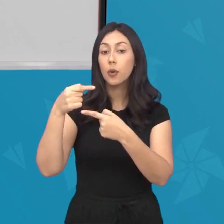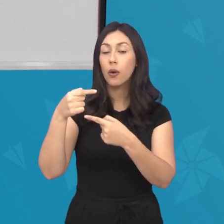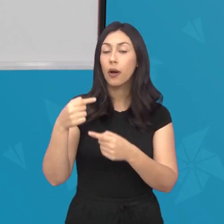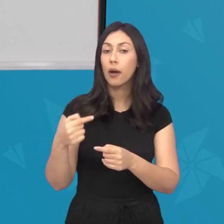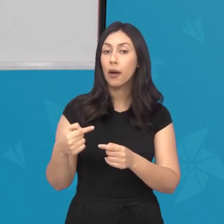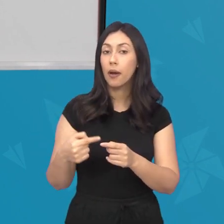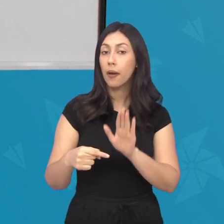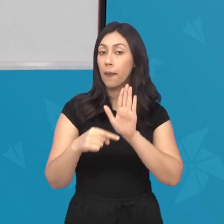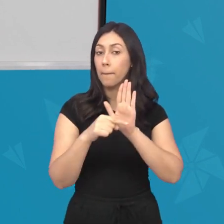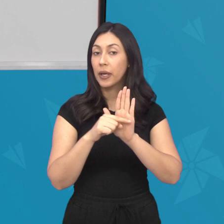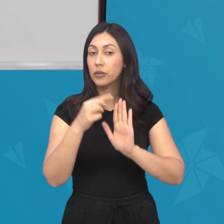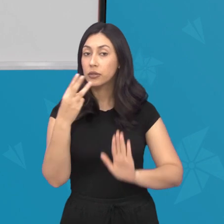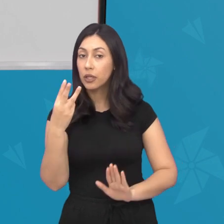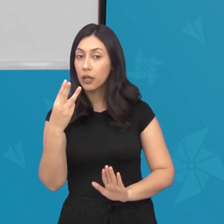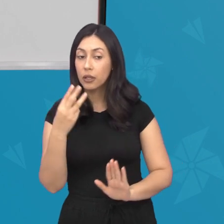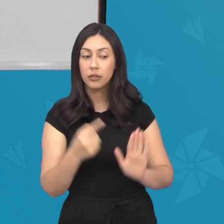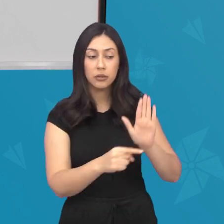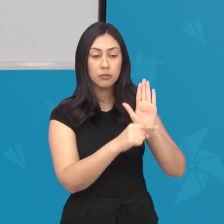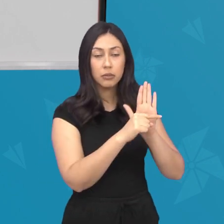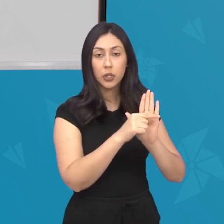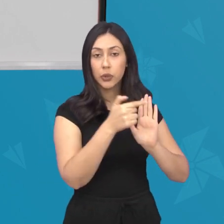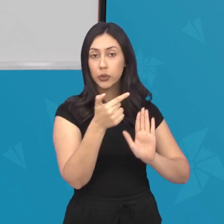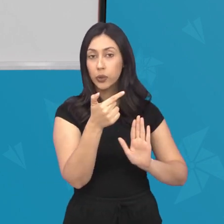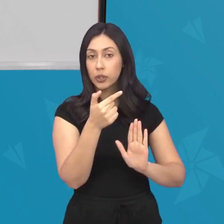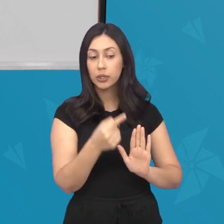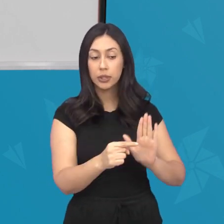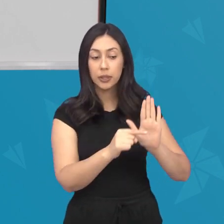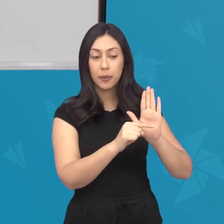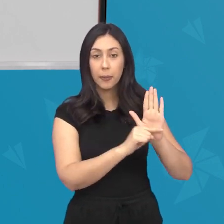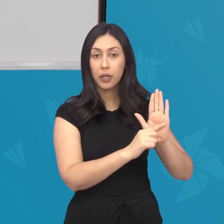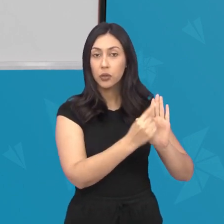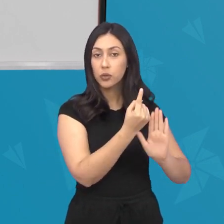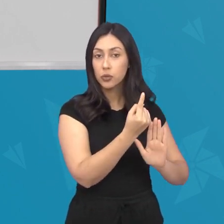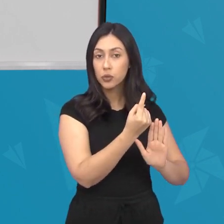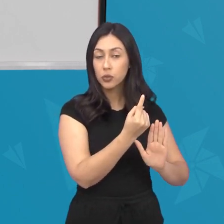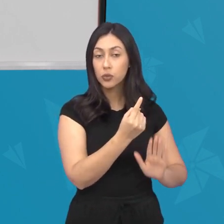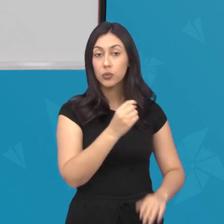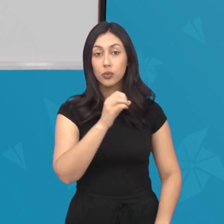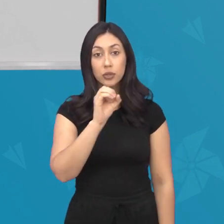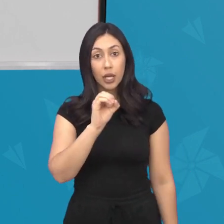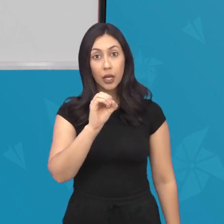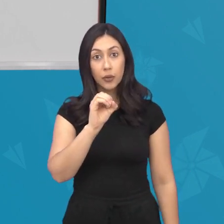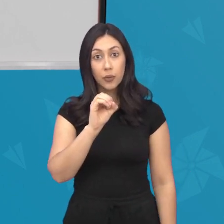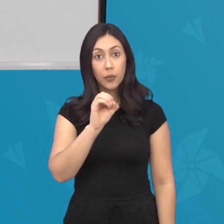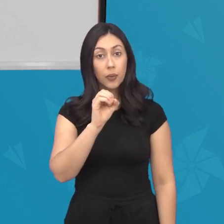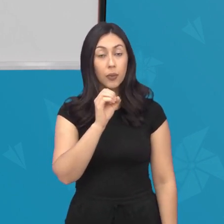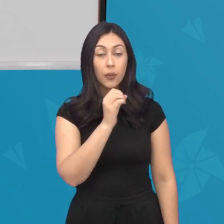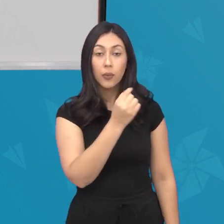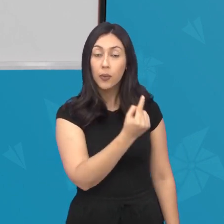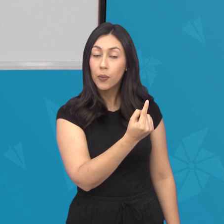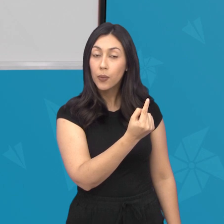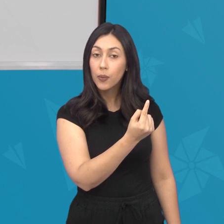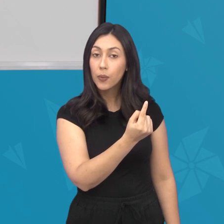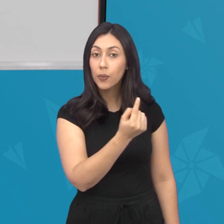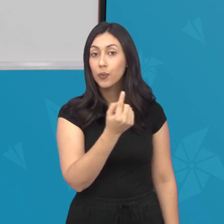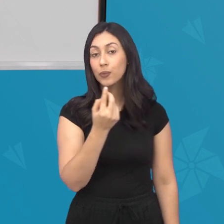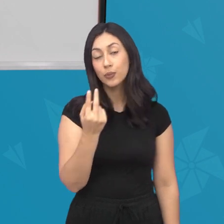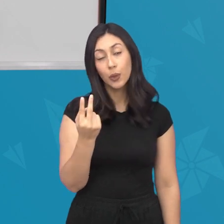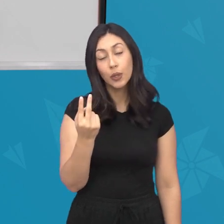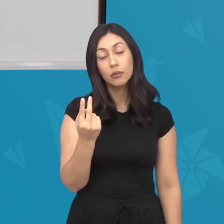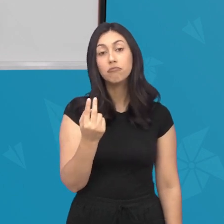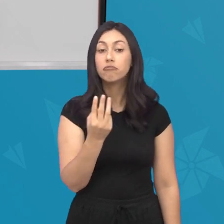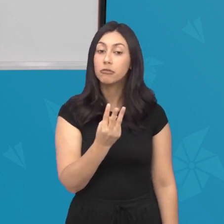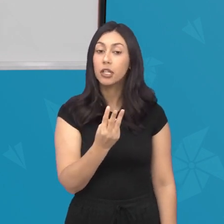2, menos 1, 0, 1, 2 e 3.